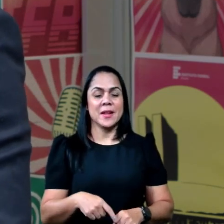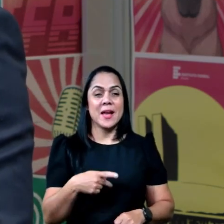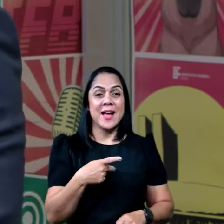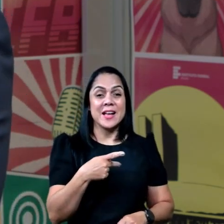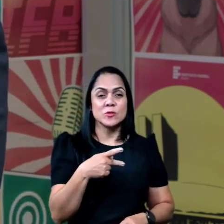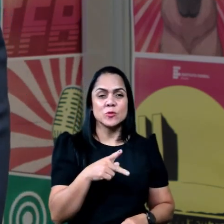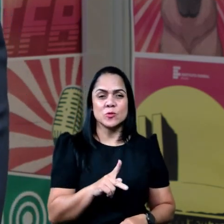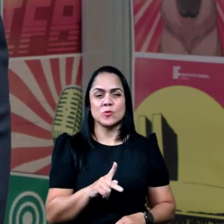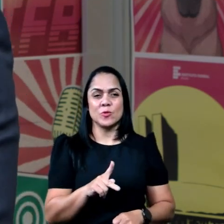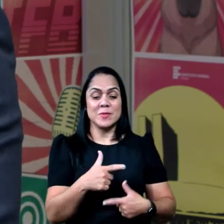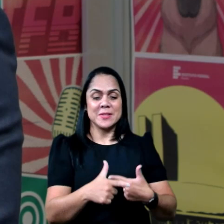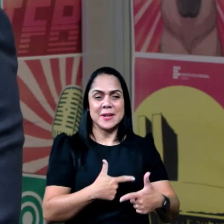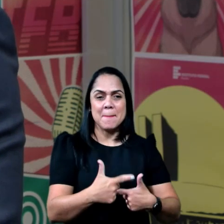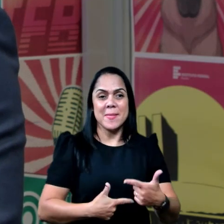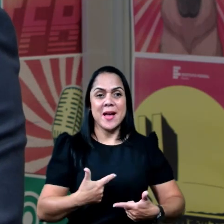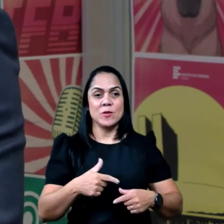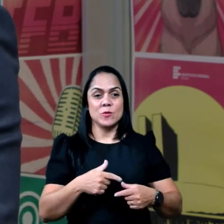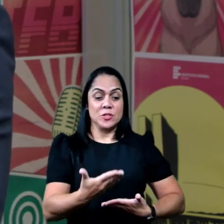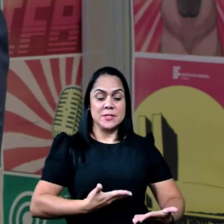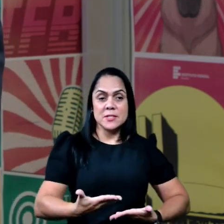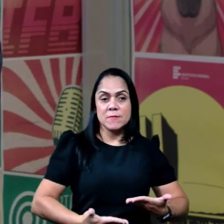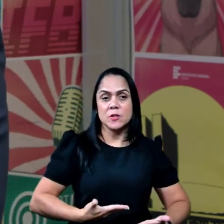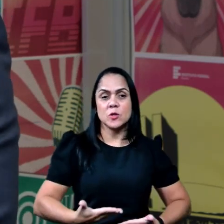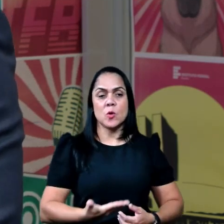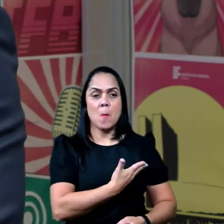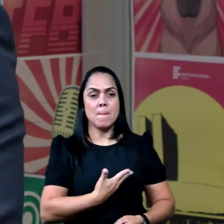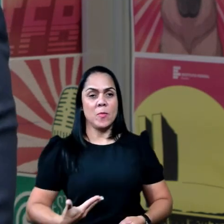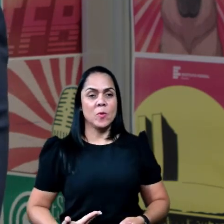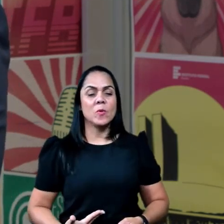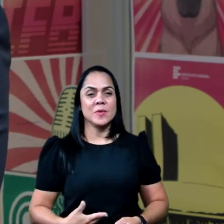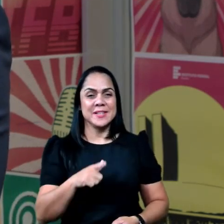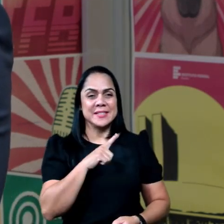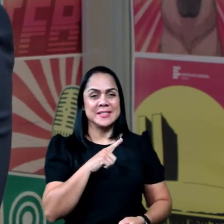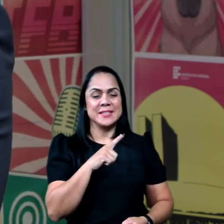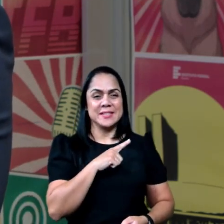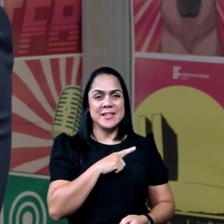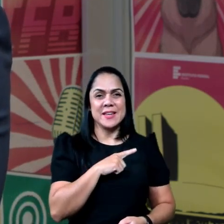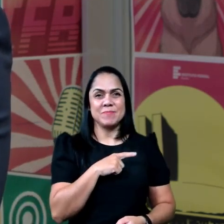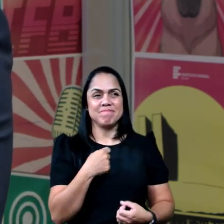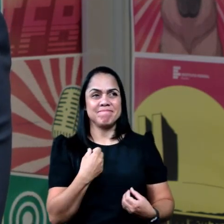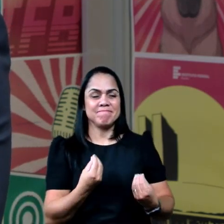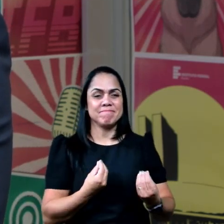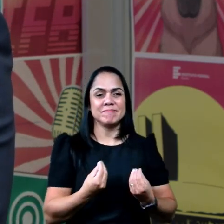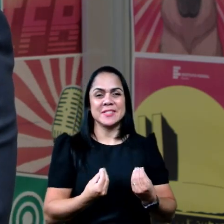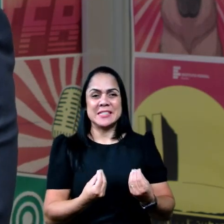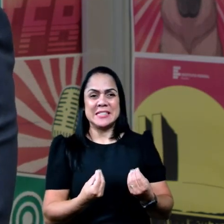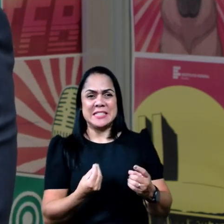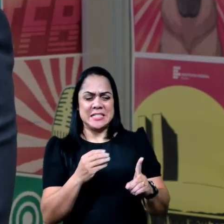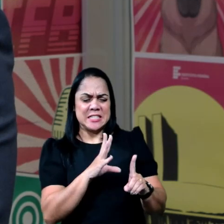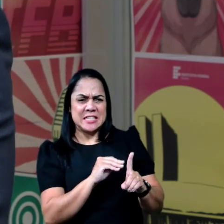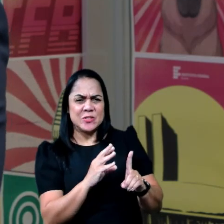servidor público para obter uma vantagem, que nesse caso vai ser de natureza sexual,